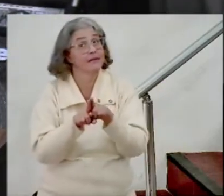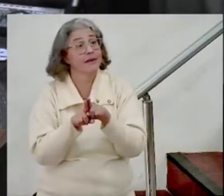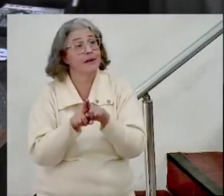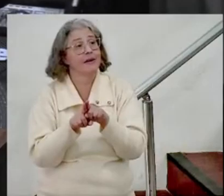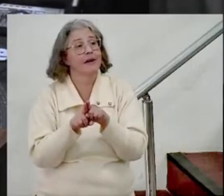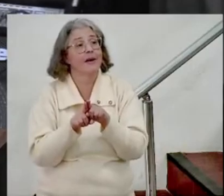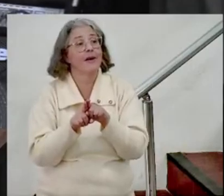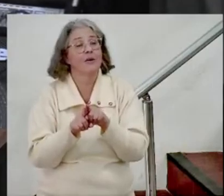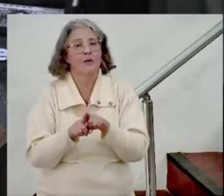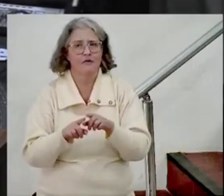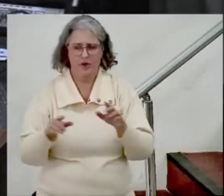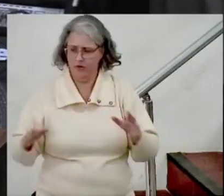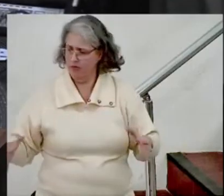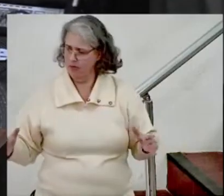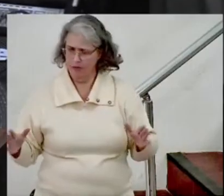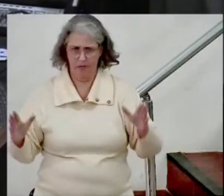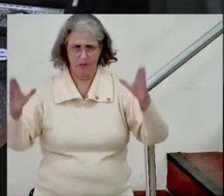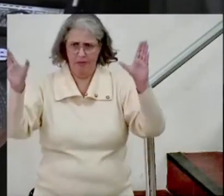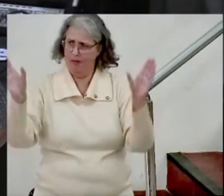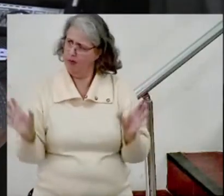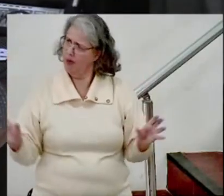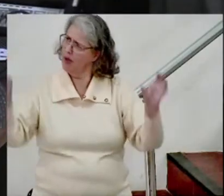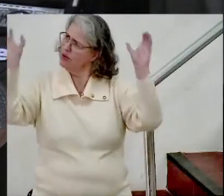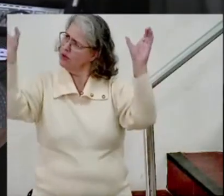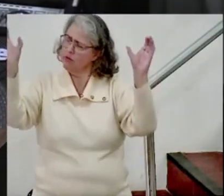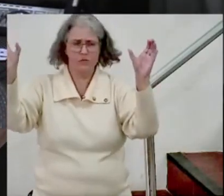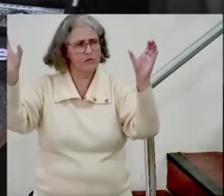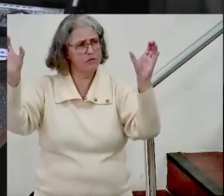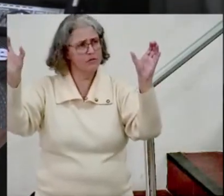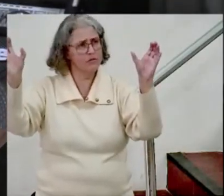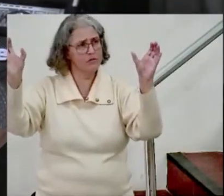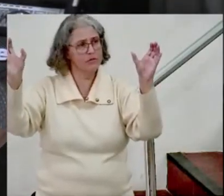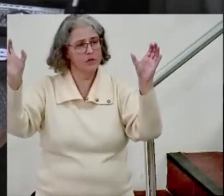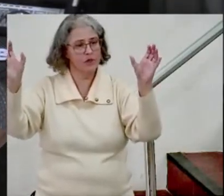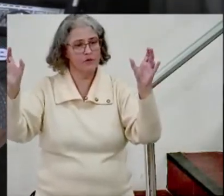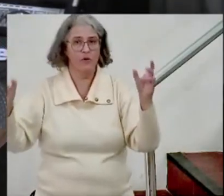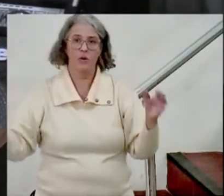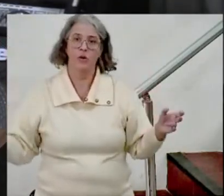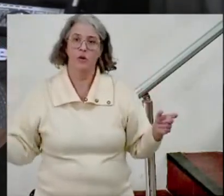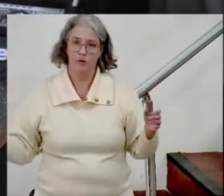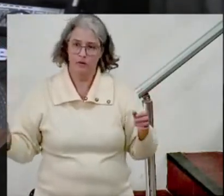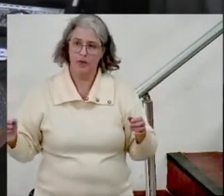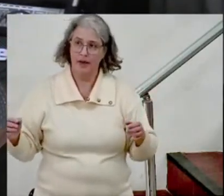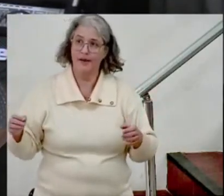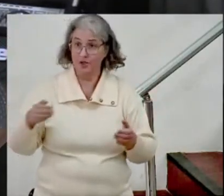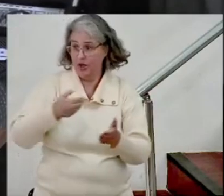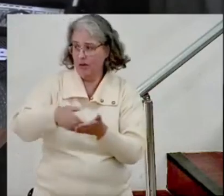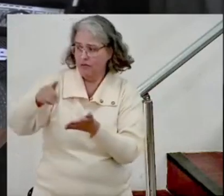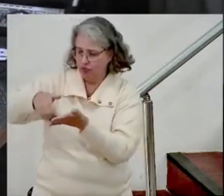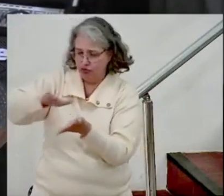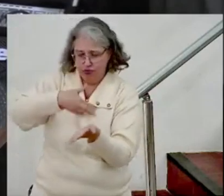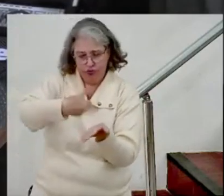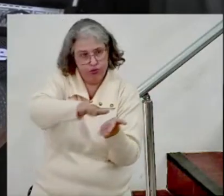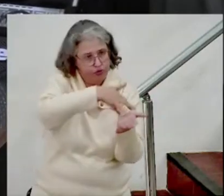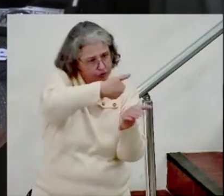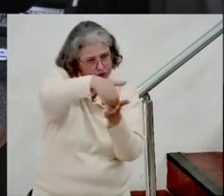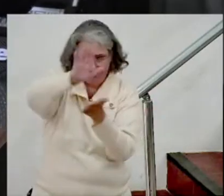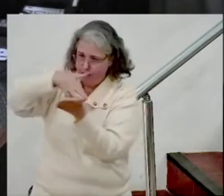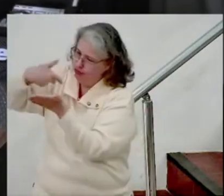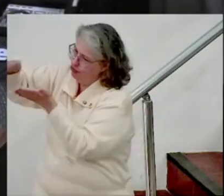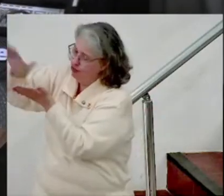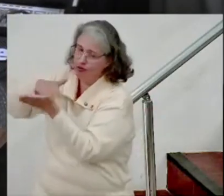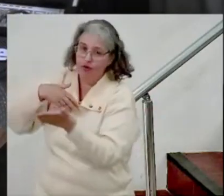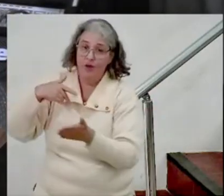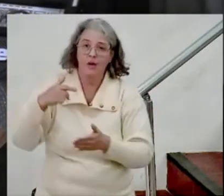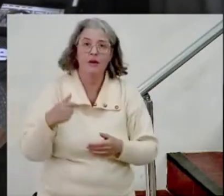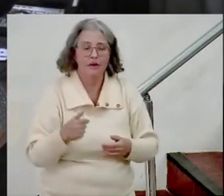ali, ó, e as ruínas desse palácio já foram escavadas no século XIX por arqueólogos britânicos. E hoje nós temos condição até de fazer